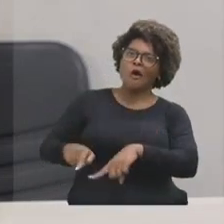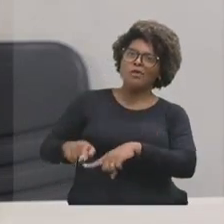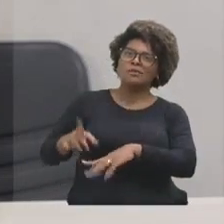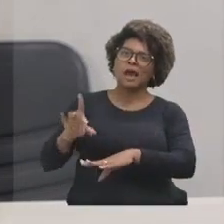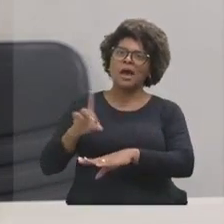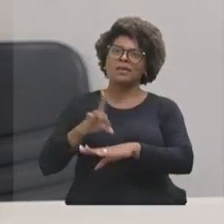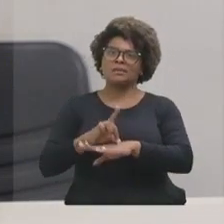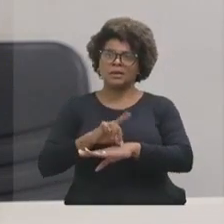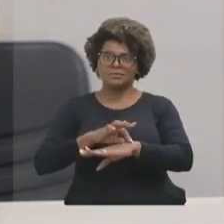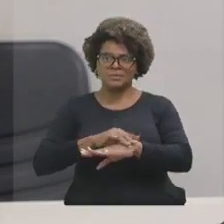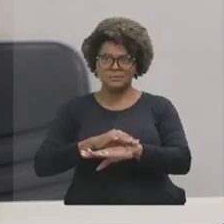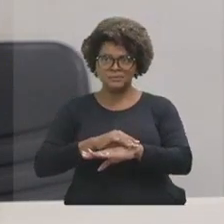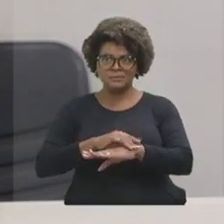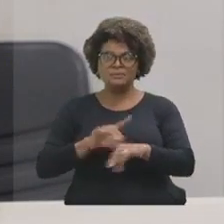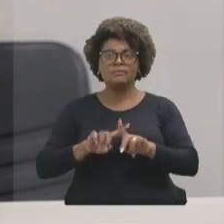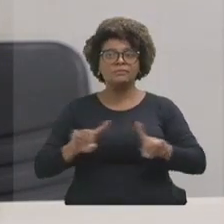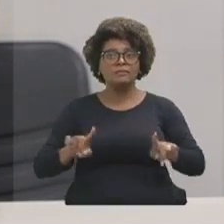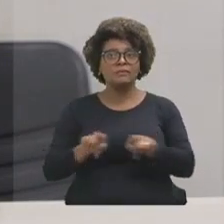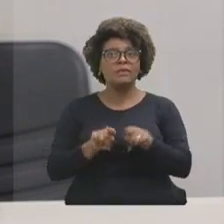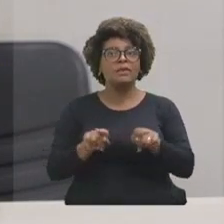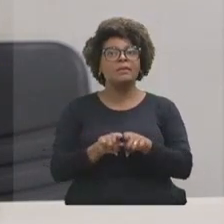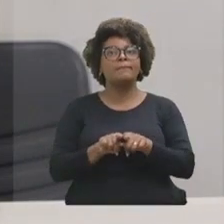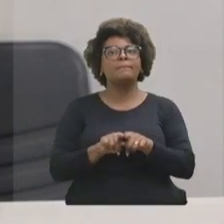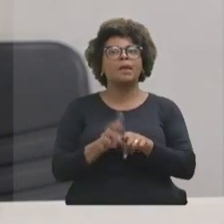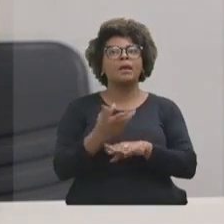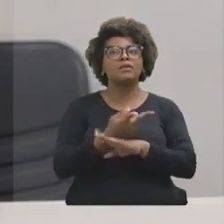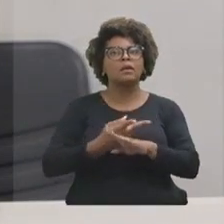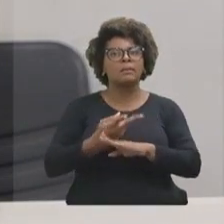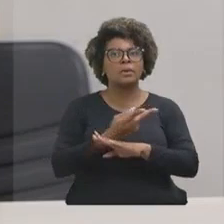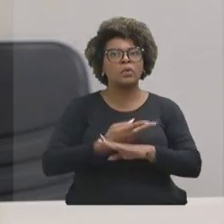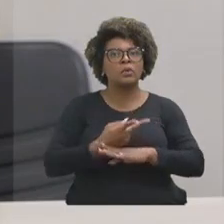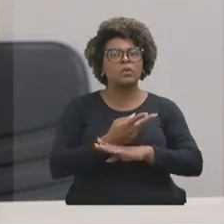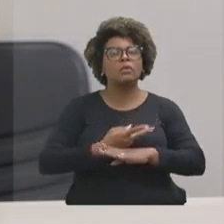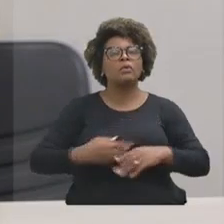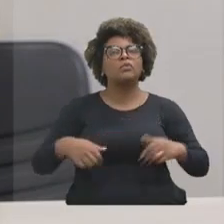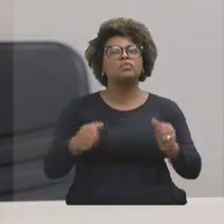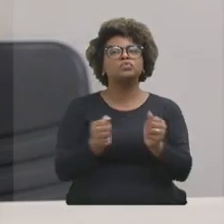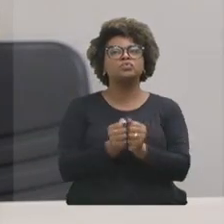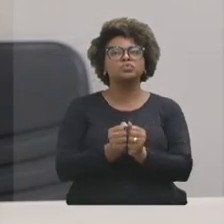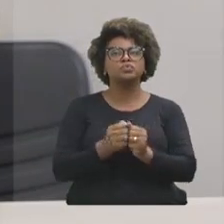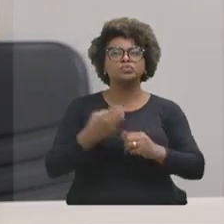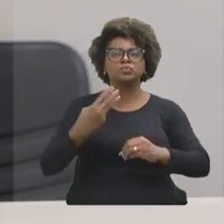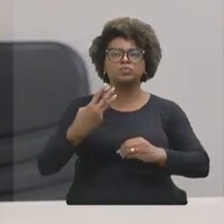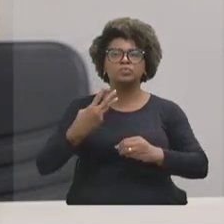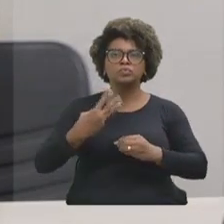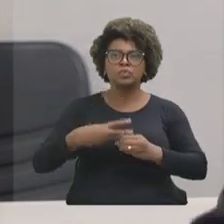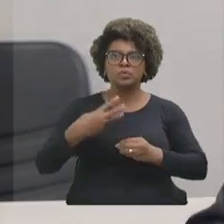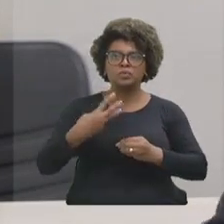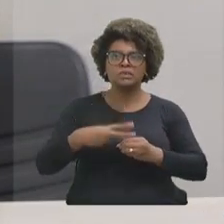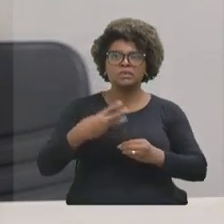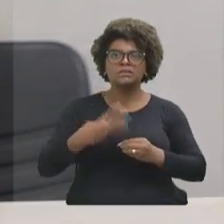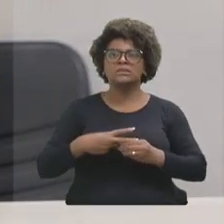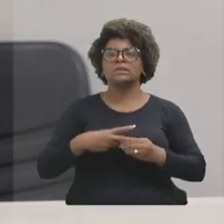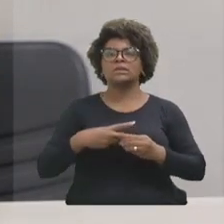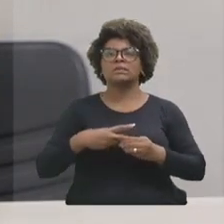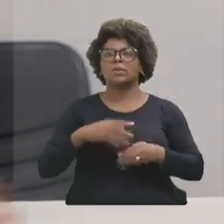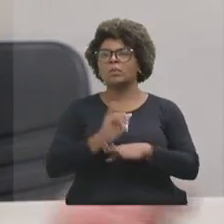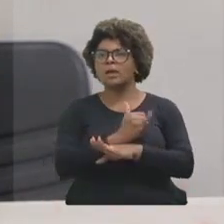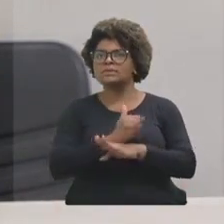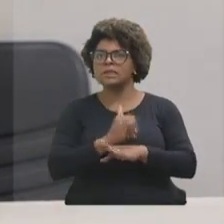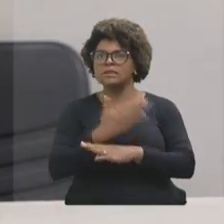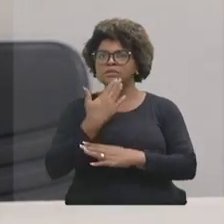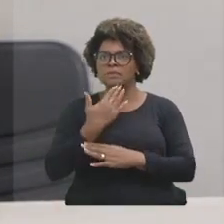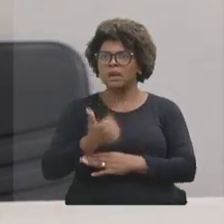vemos estamos buscando aí é com os municípios uma uma ação ainda mais coordenada